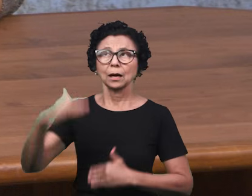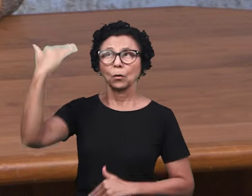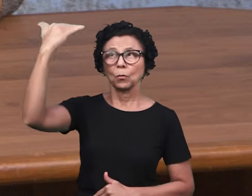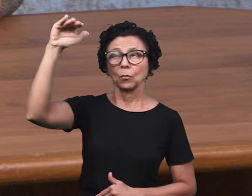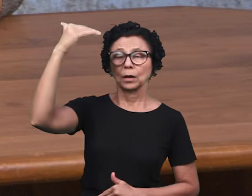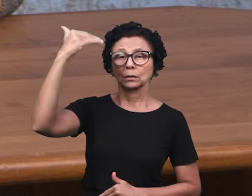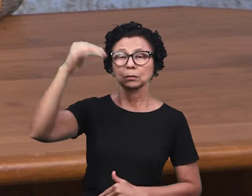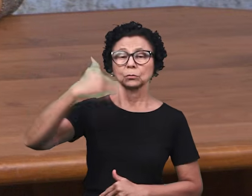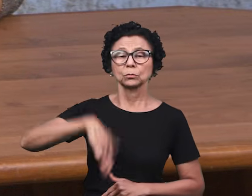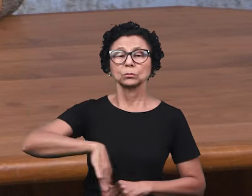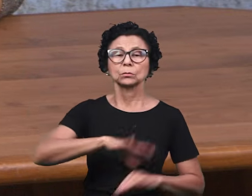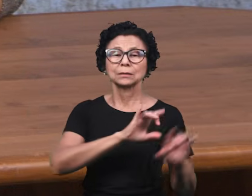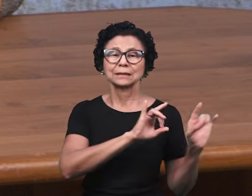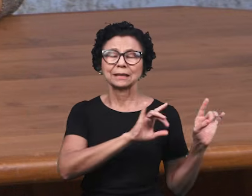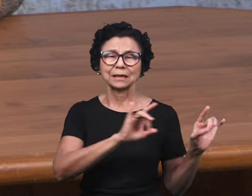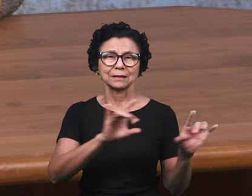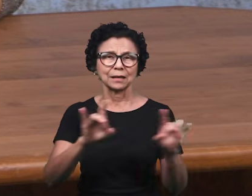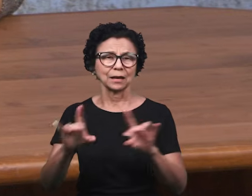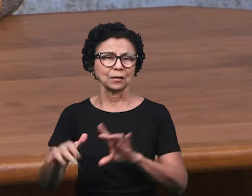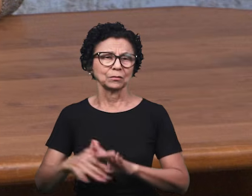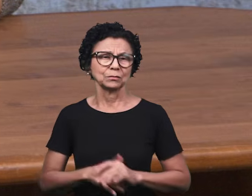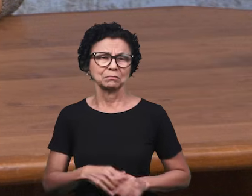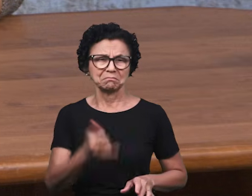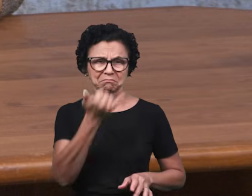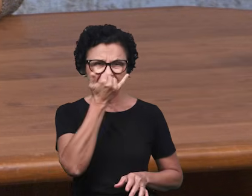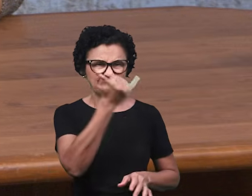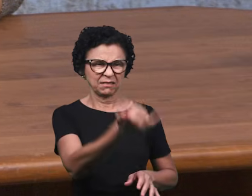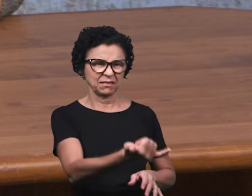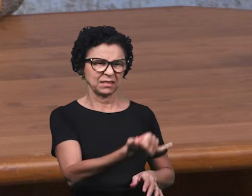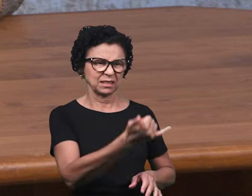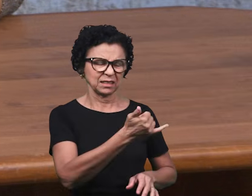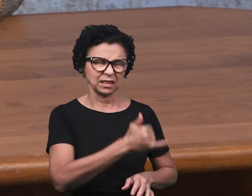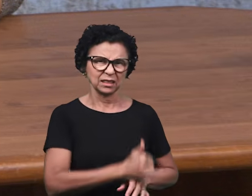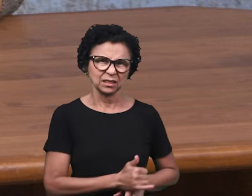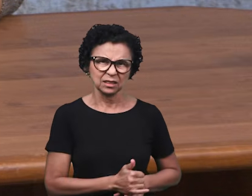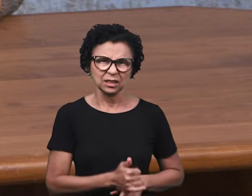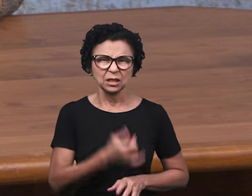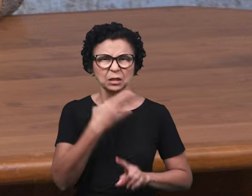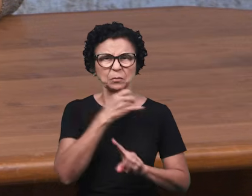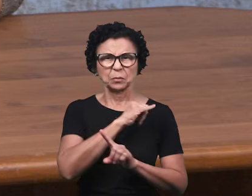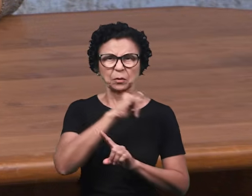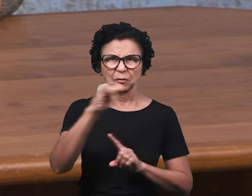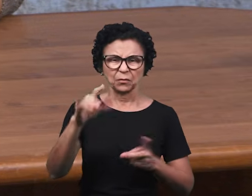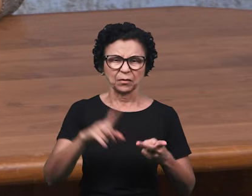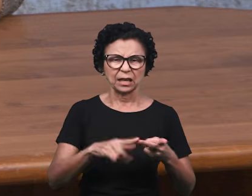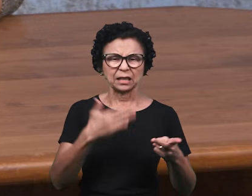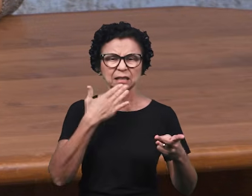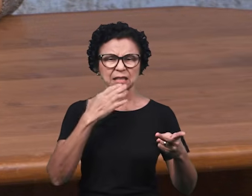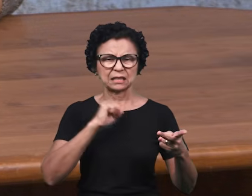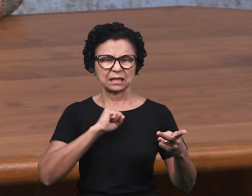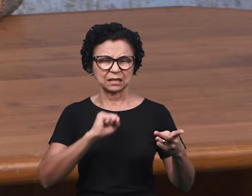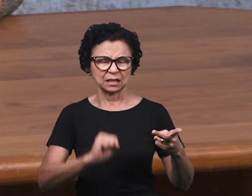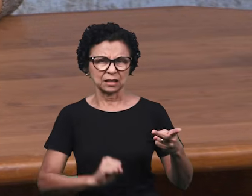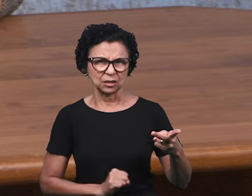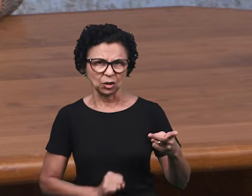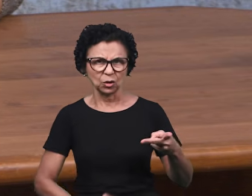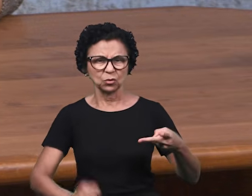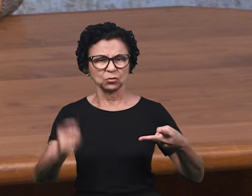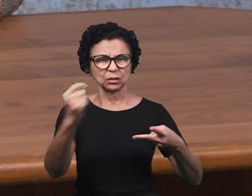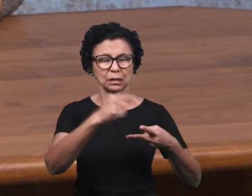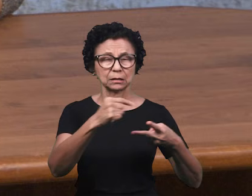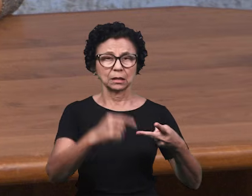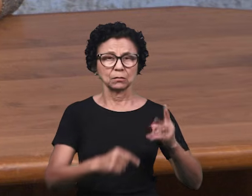um se dá à avareza. E desde o profeta até o sacerdote, cada um usa